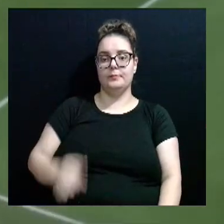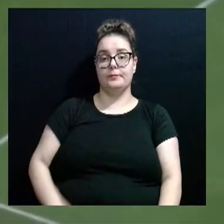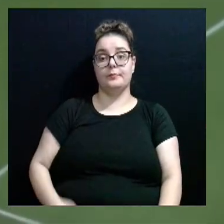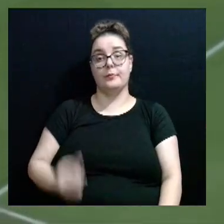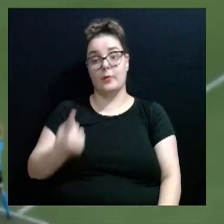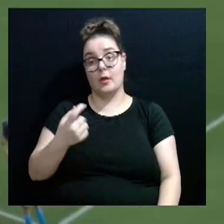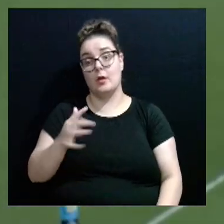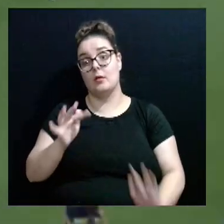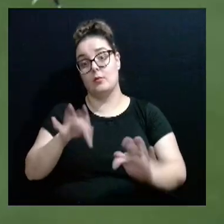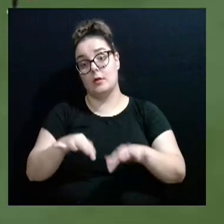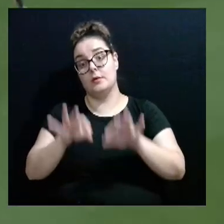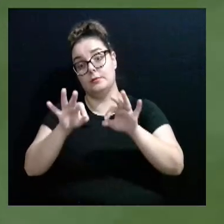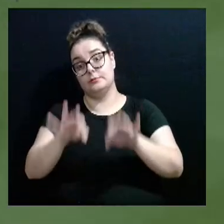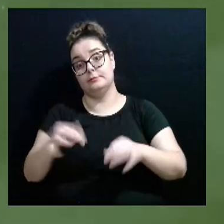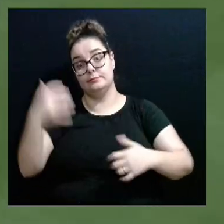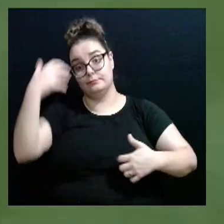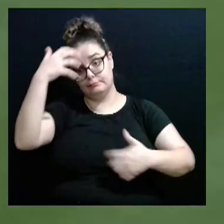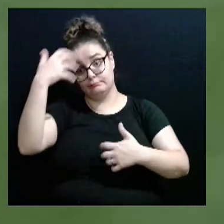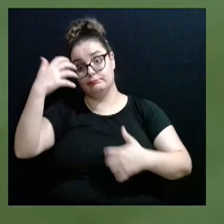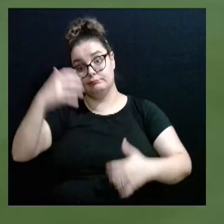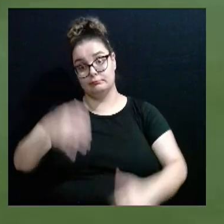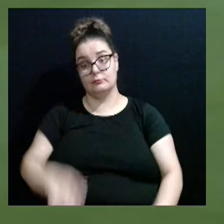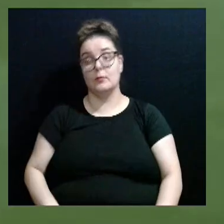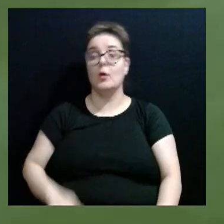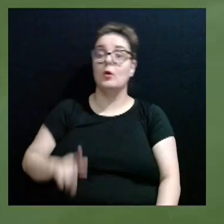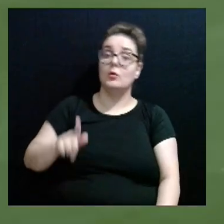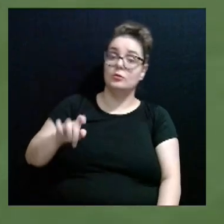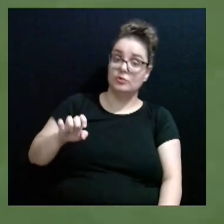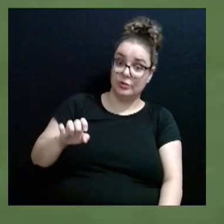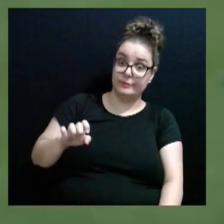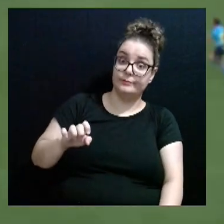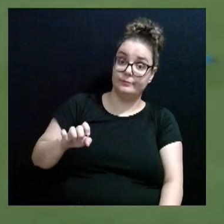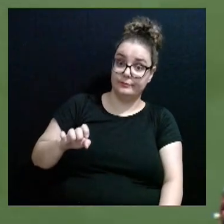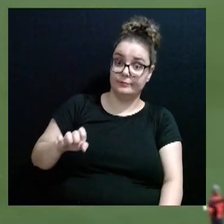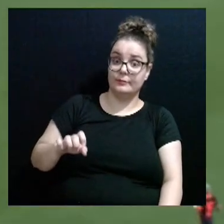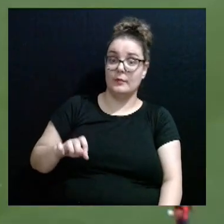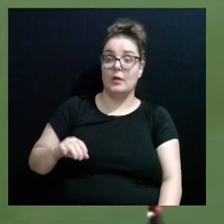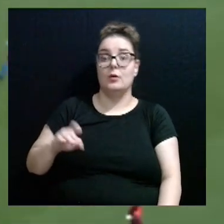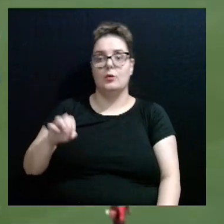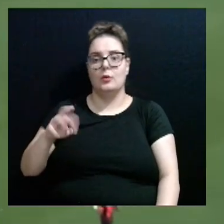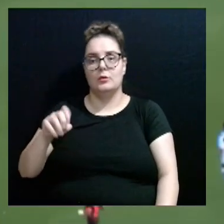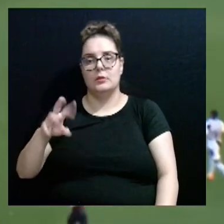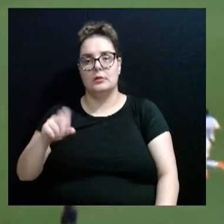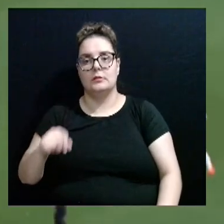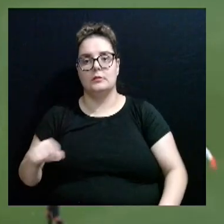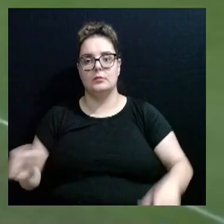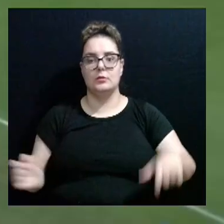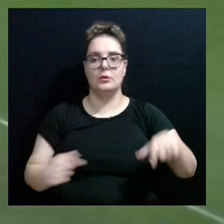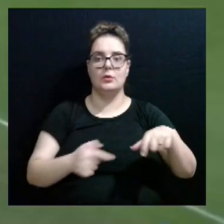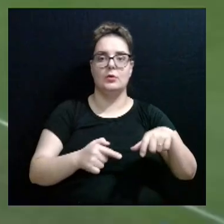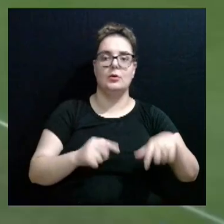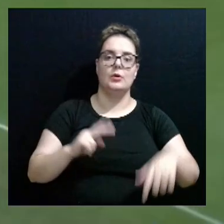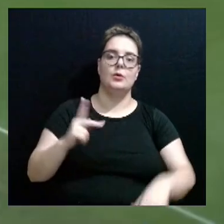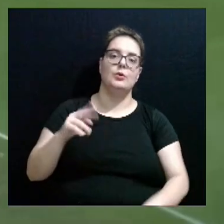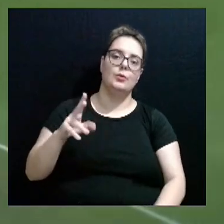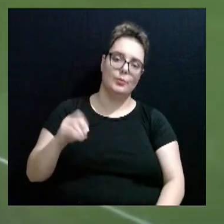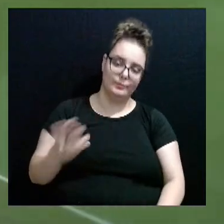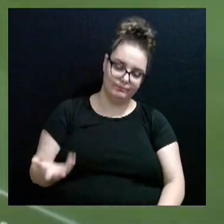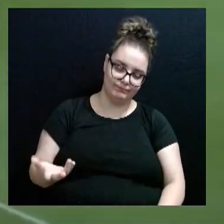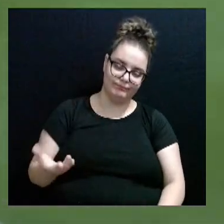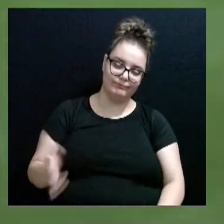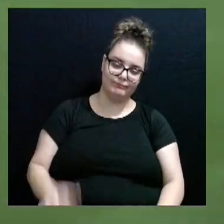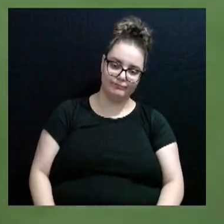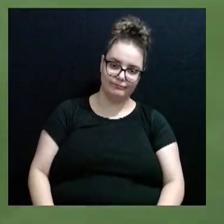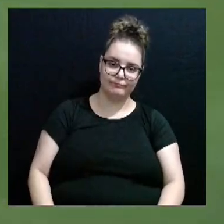da Macaca foi com Gé, que puxou o contra-ataque e parou em Hugo Souza. Na cobrança curta